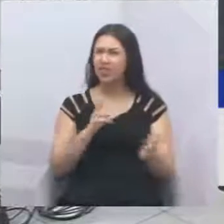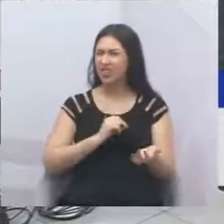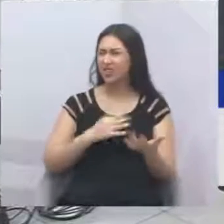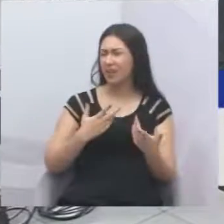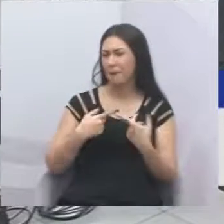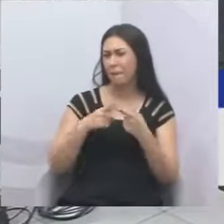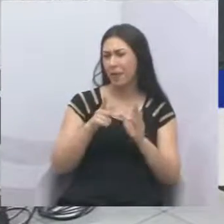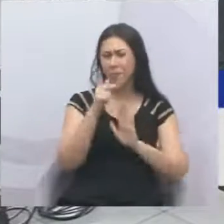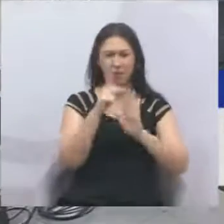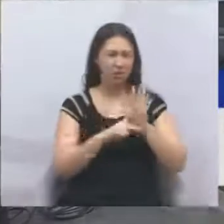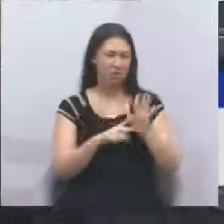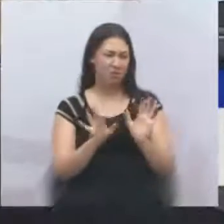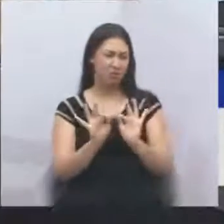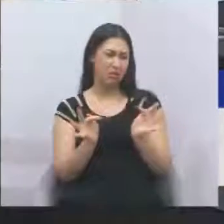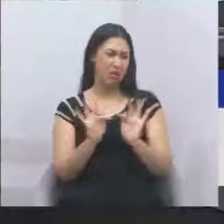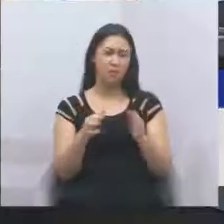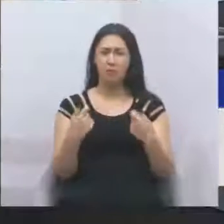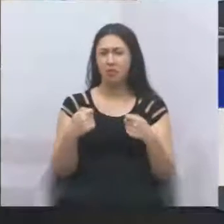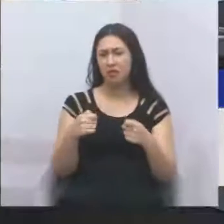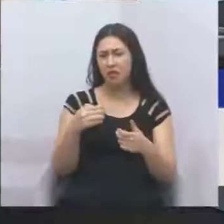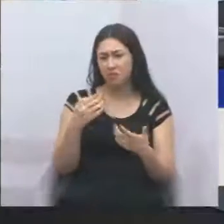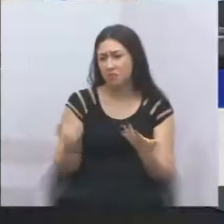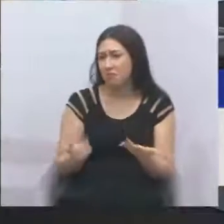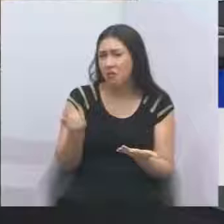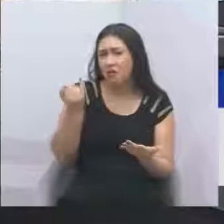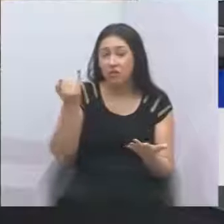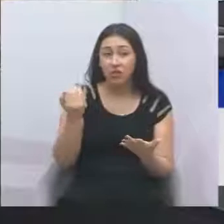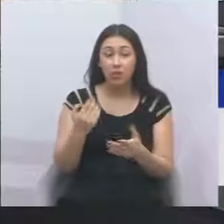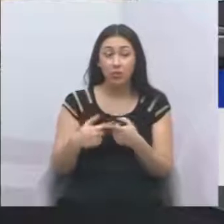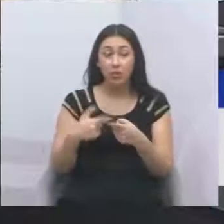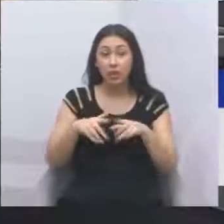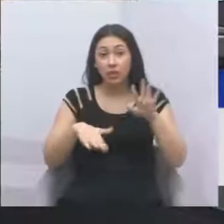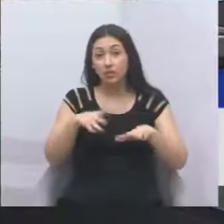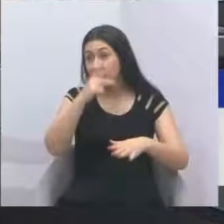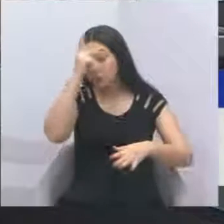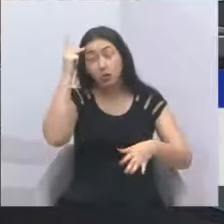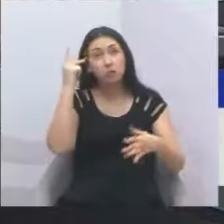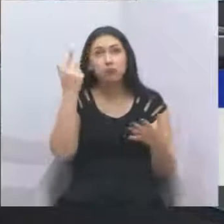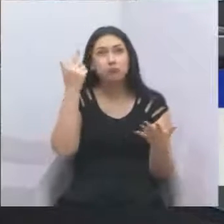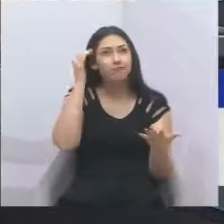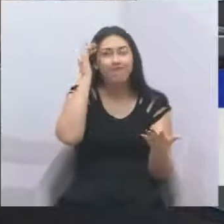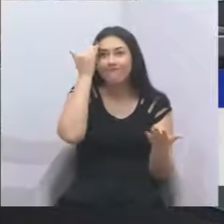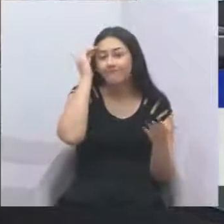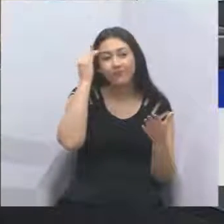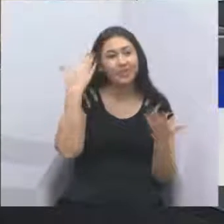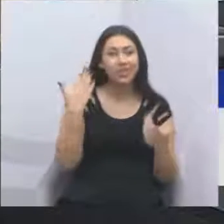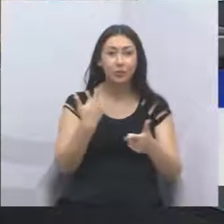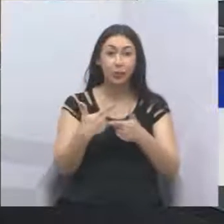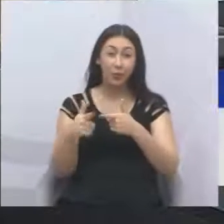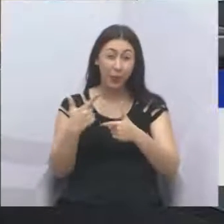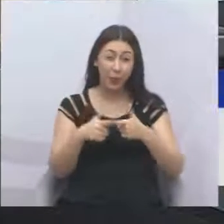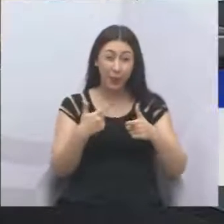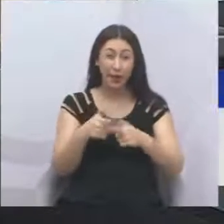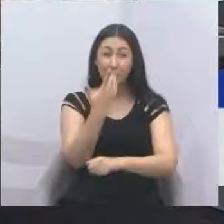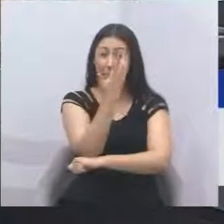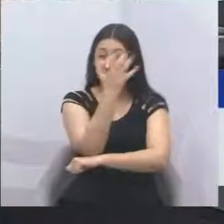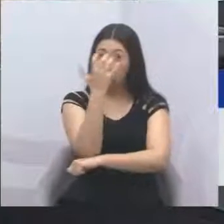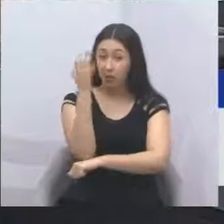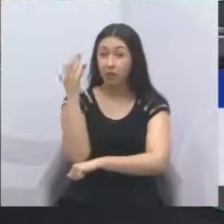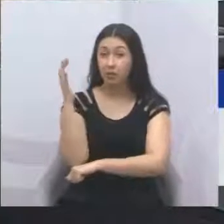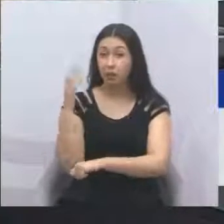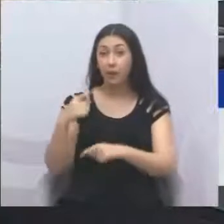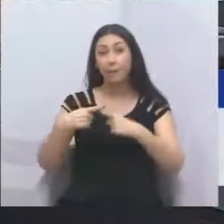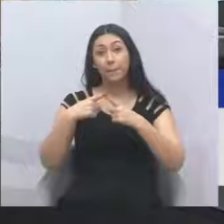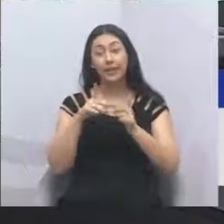importante para ser feito, porque justamente algumas pessoas não pensam nesses problemas ambientais que estão por vir.